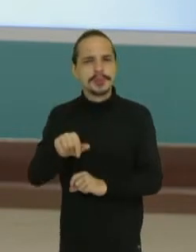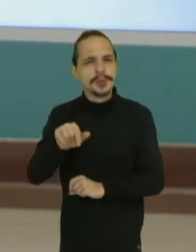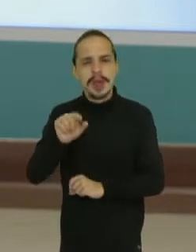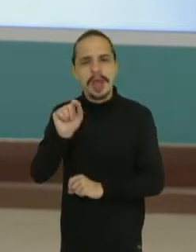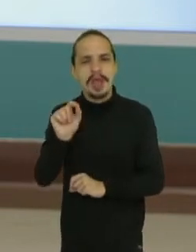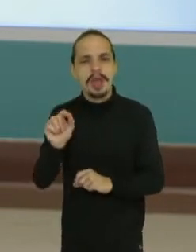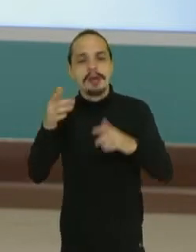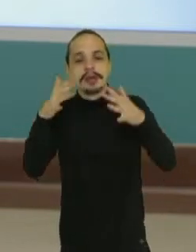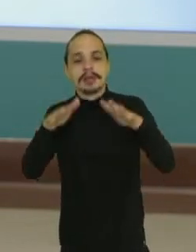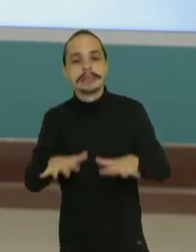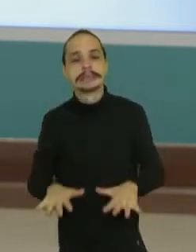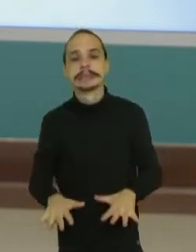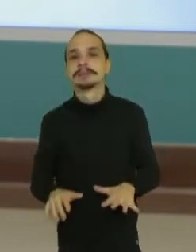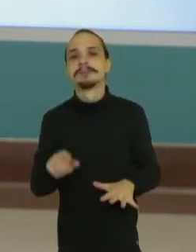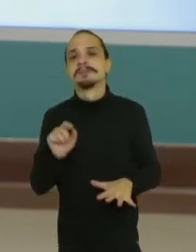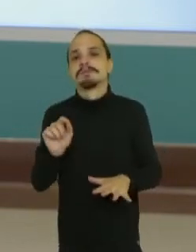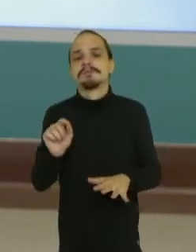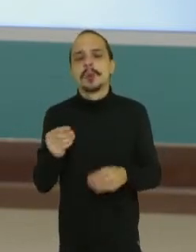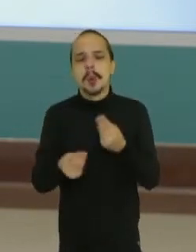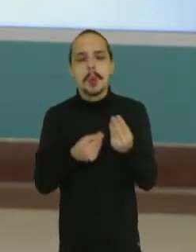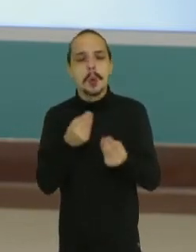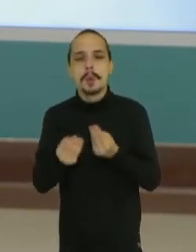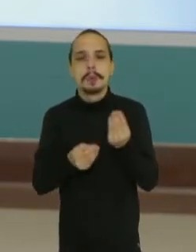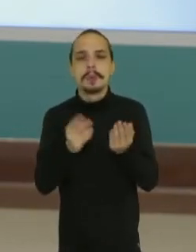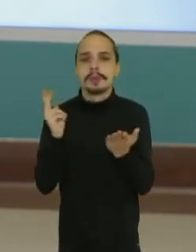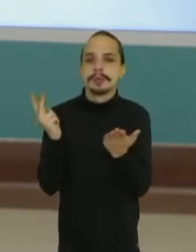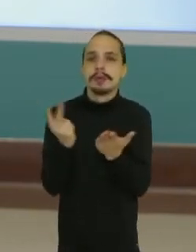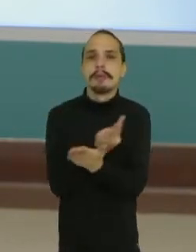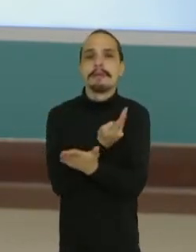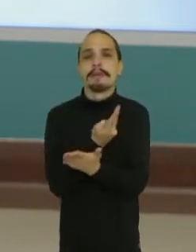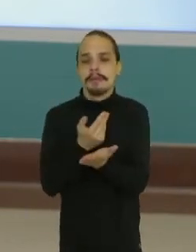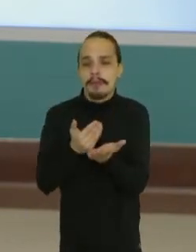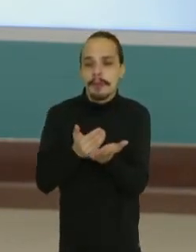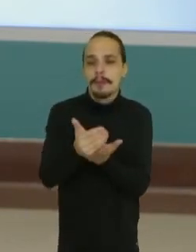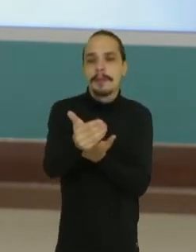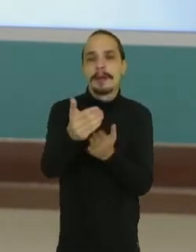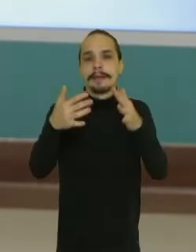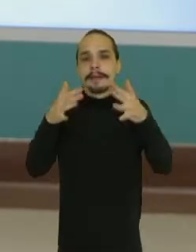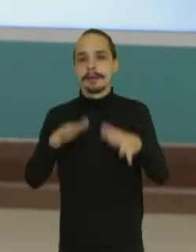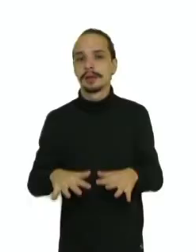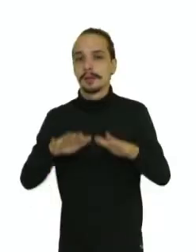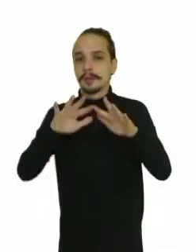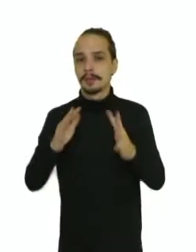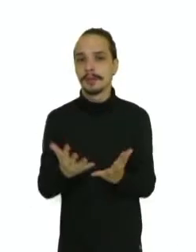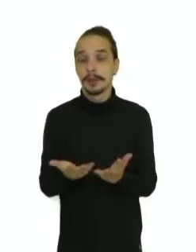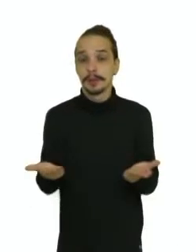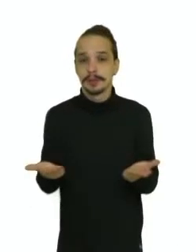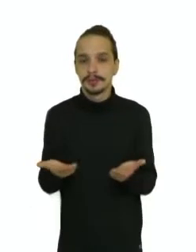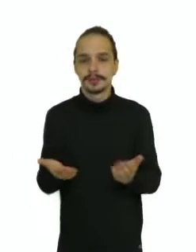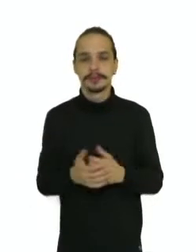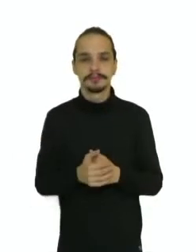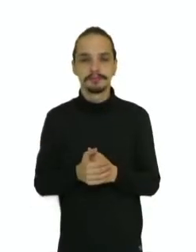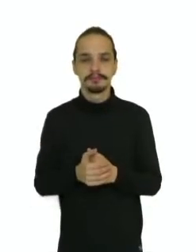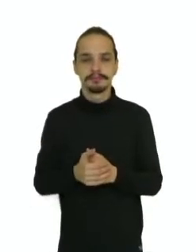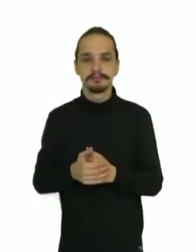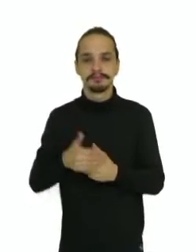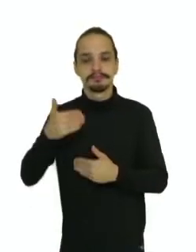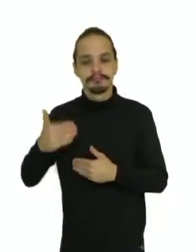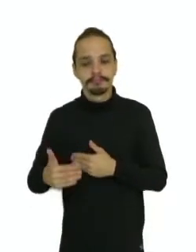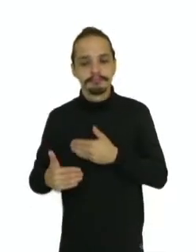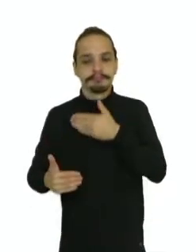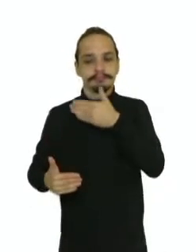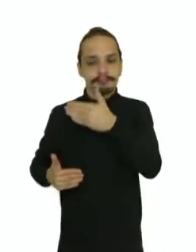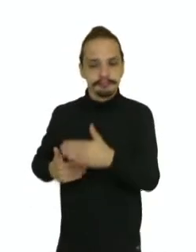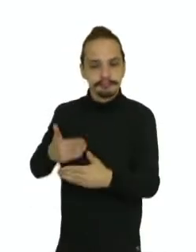é uma crise? Como elas são geradas no mundo atual? De tempos em tempos, passamos por